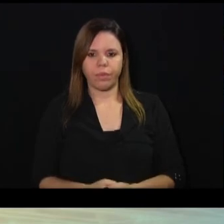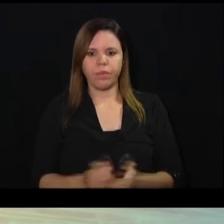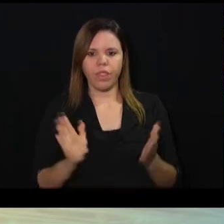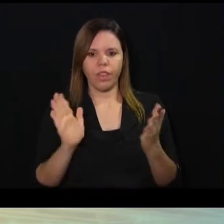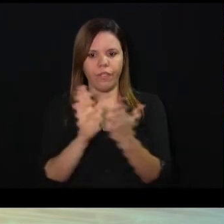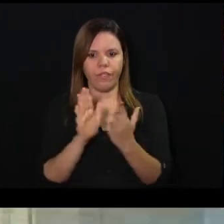concórdia